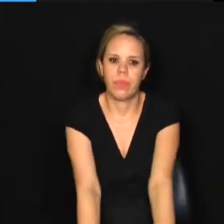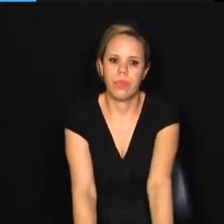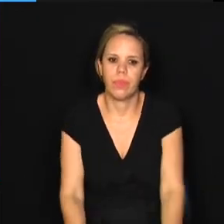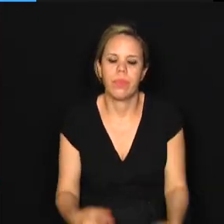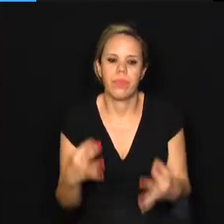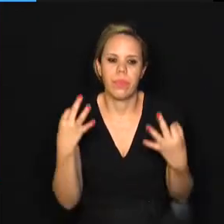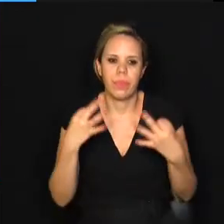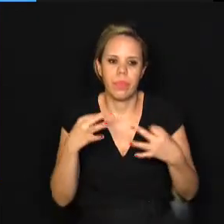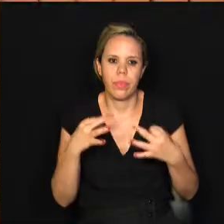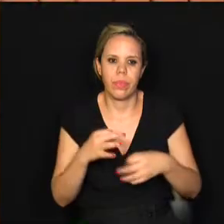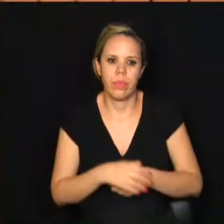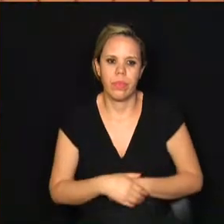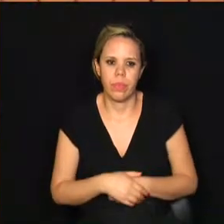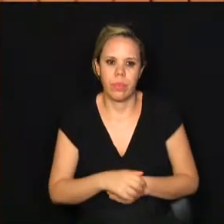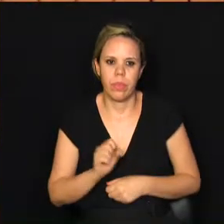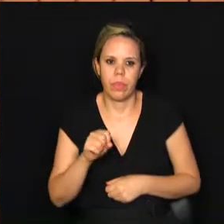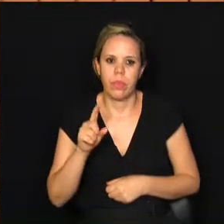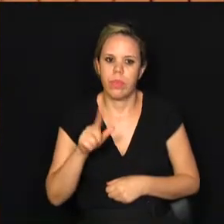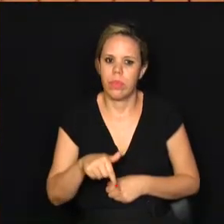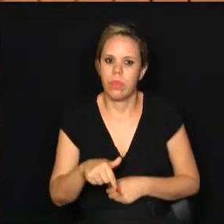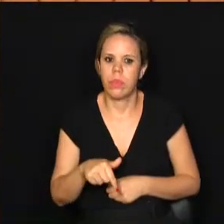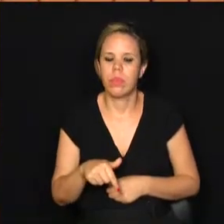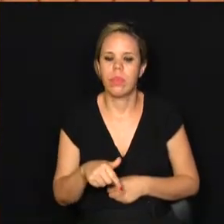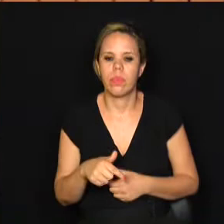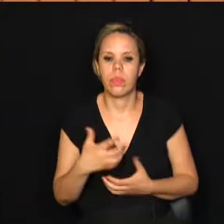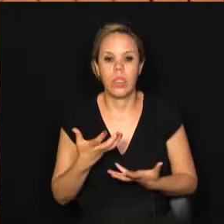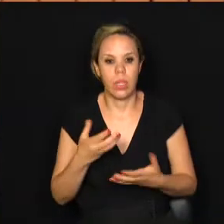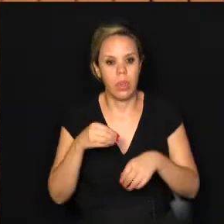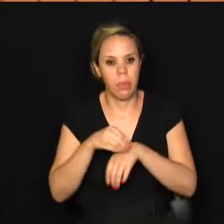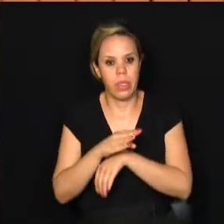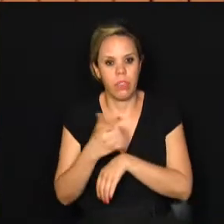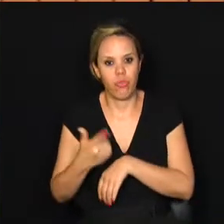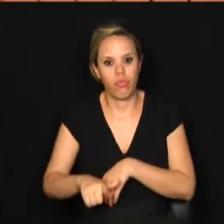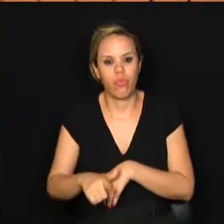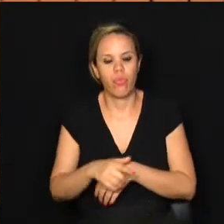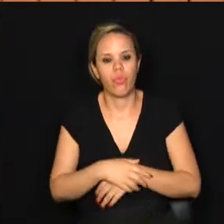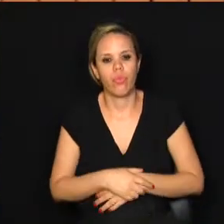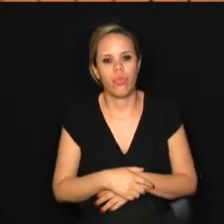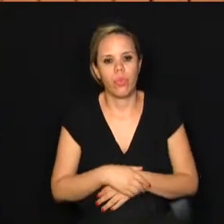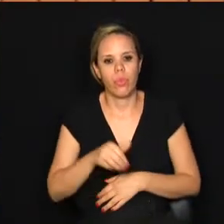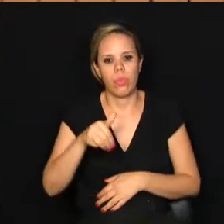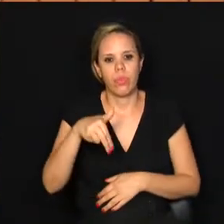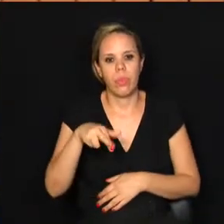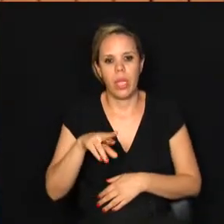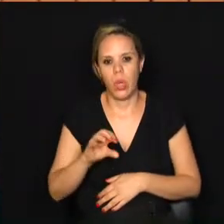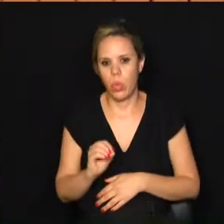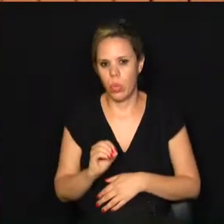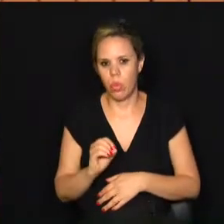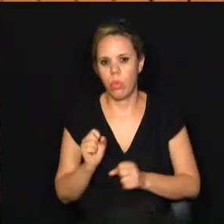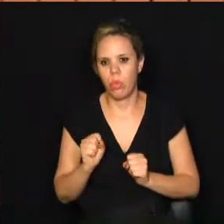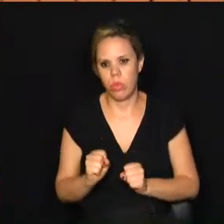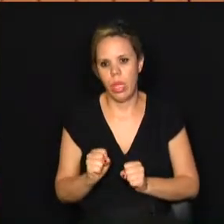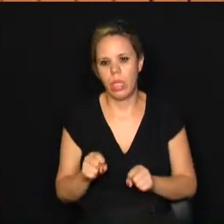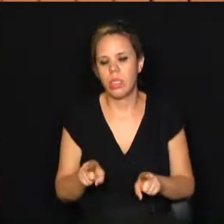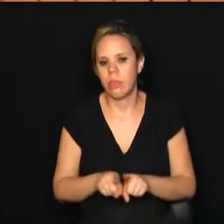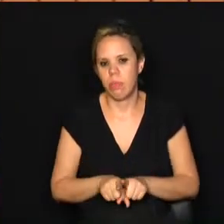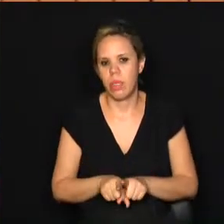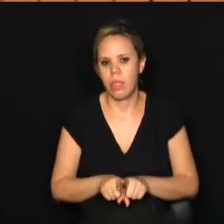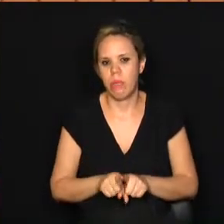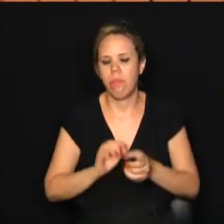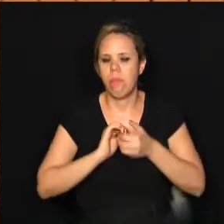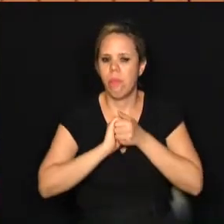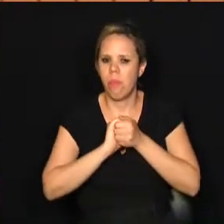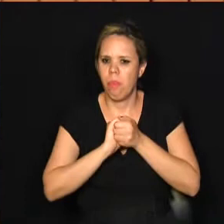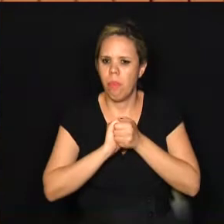Perfeito, é exatamente isso, Evelyn. Queria passar agora de novo para o Mauro, para que ele pudesse também